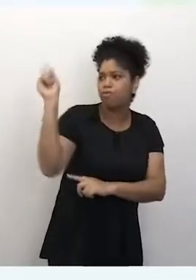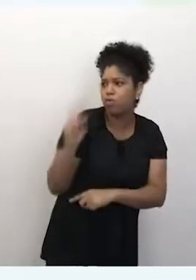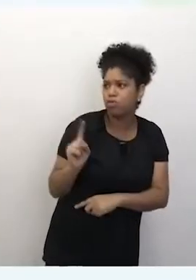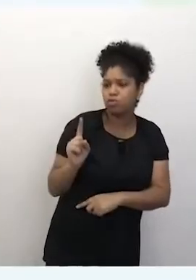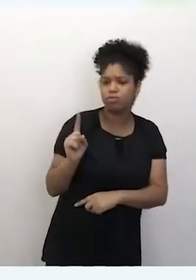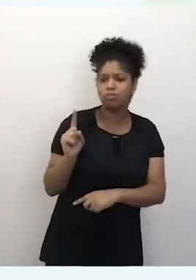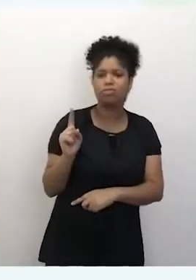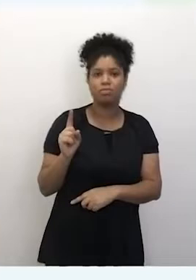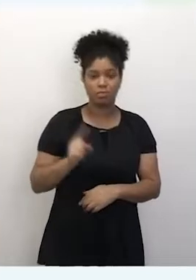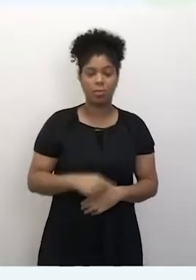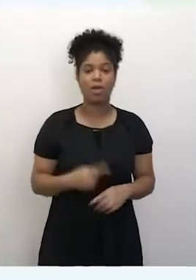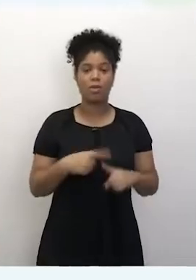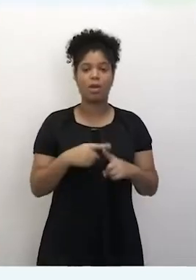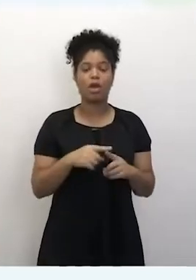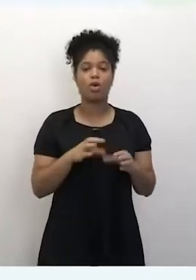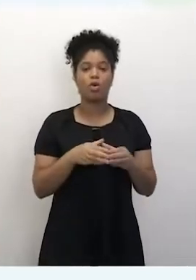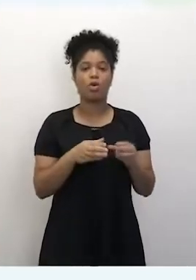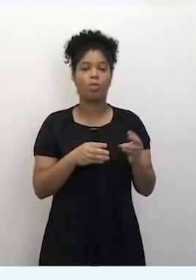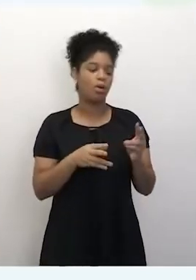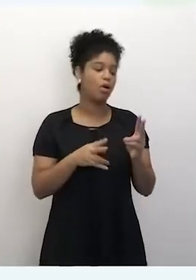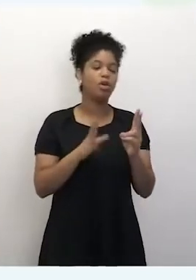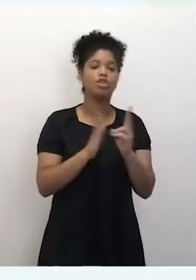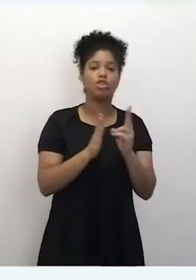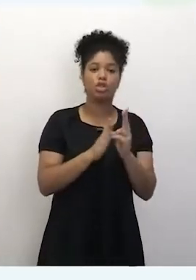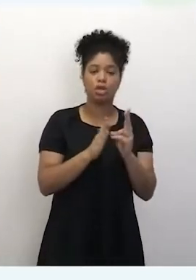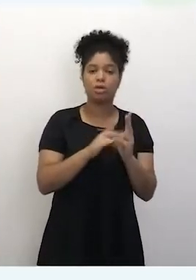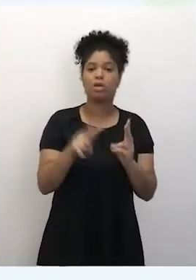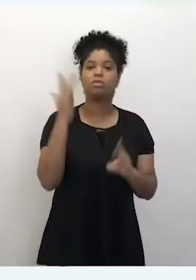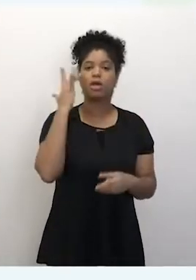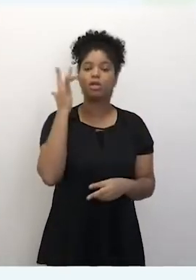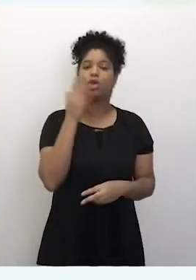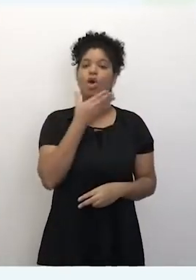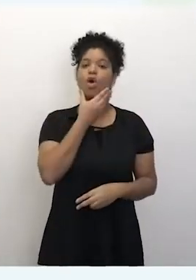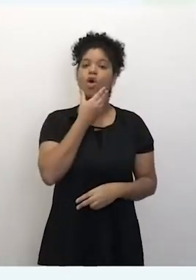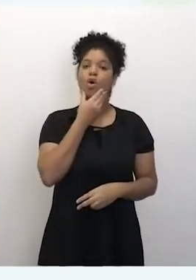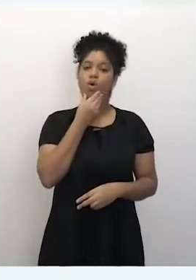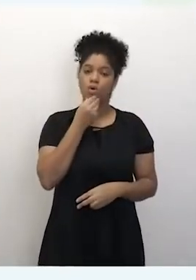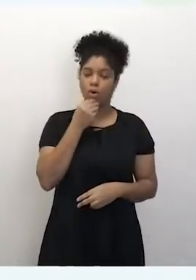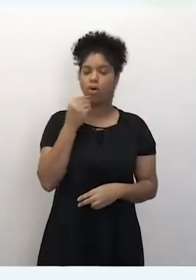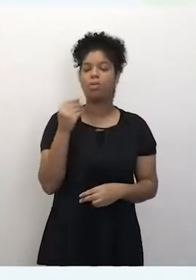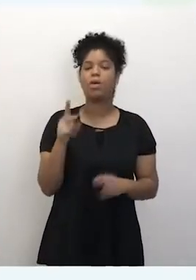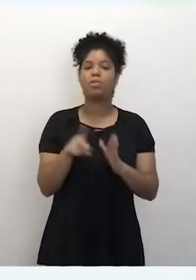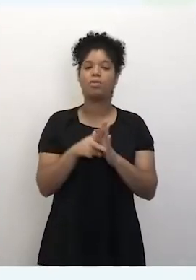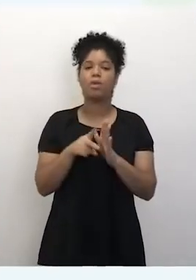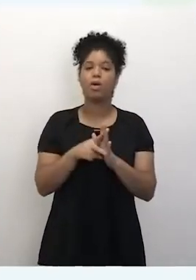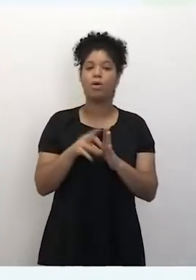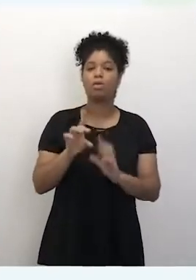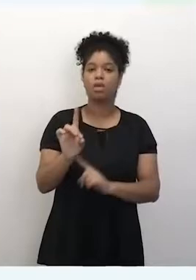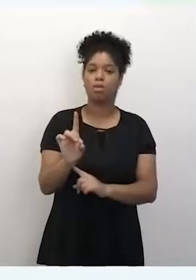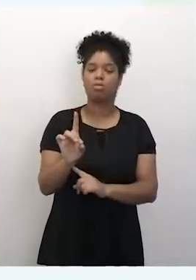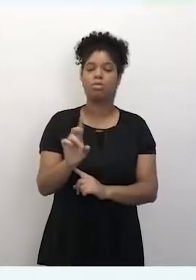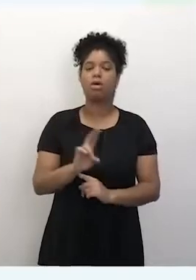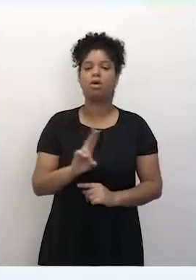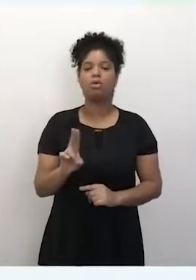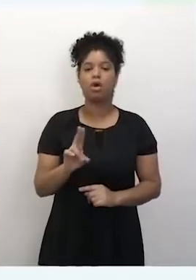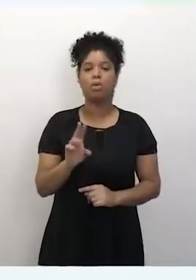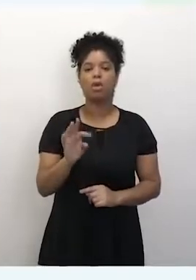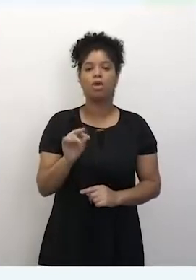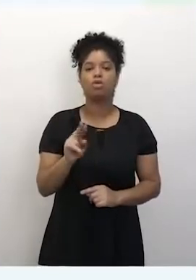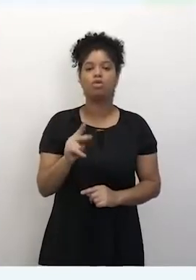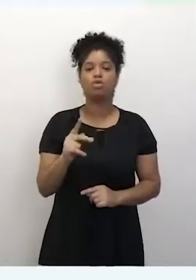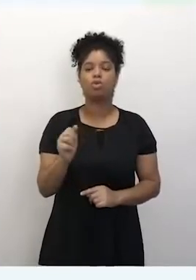Para os Tupi-Guarani, Tupã é o responsável por controlar o tempo, o clima e os ventos. Com maior